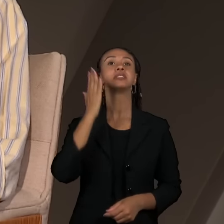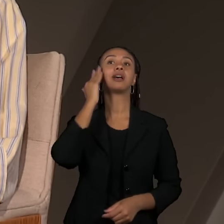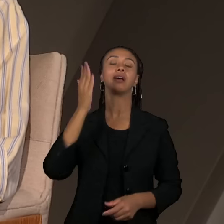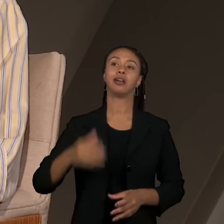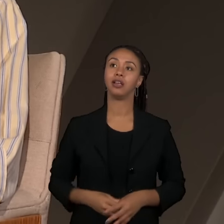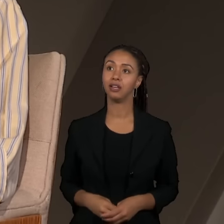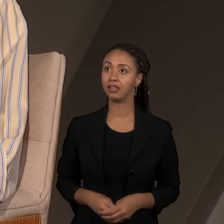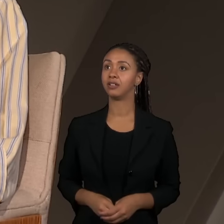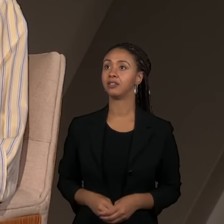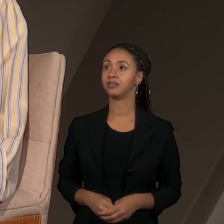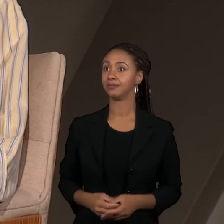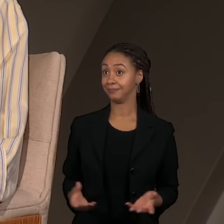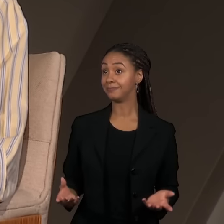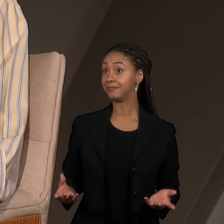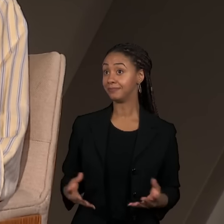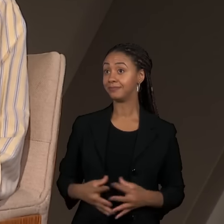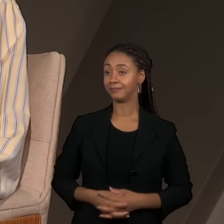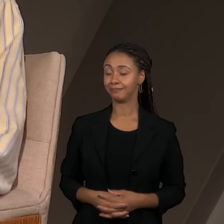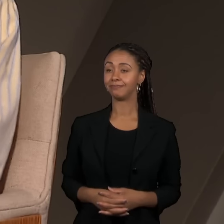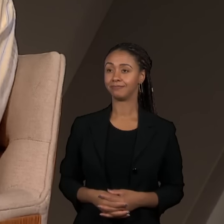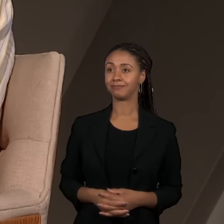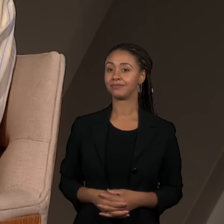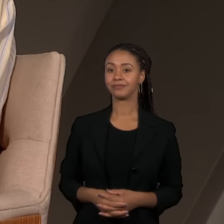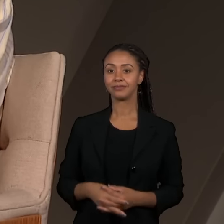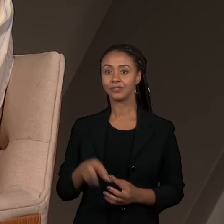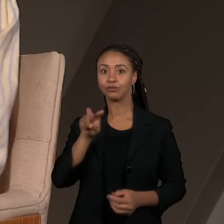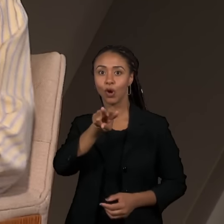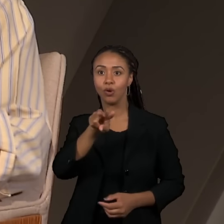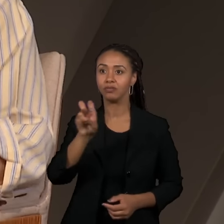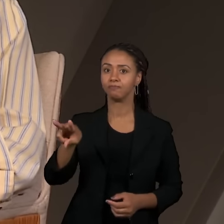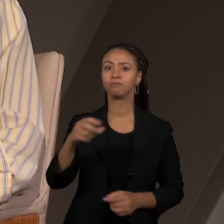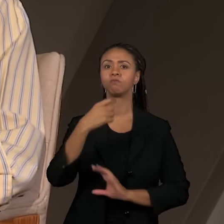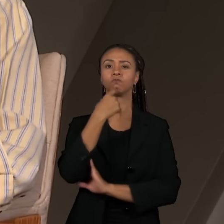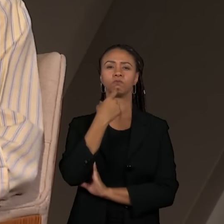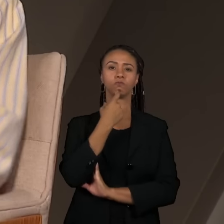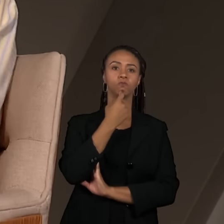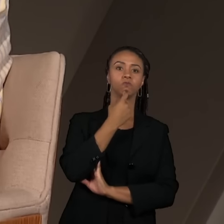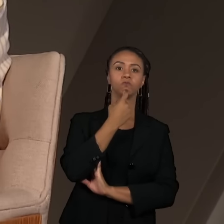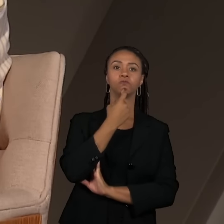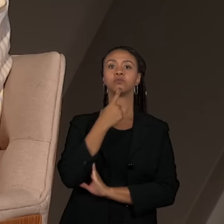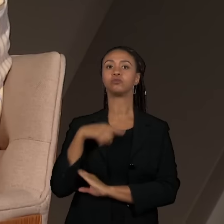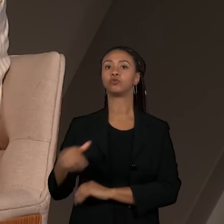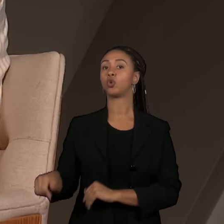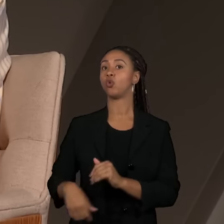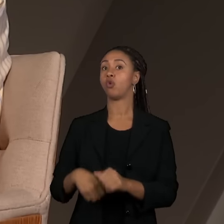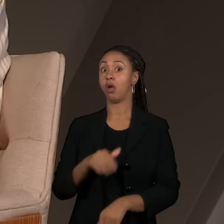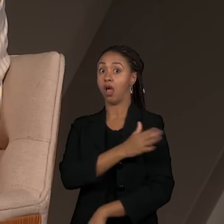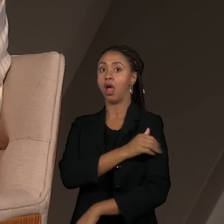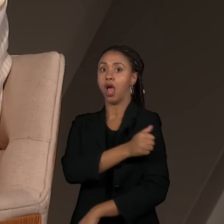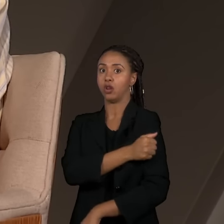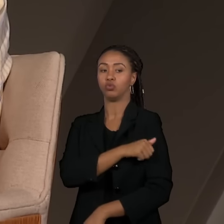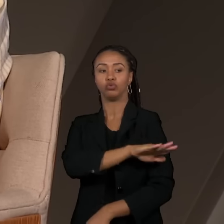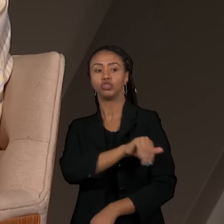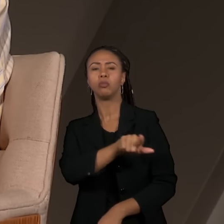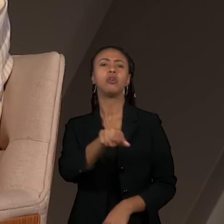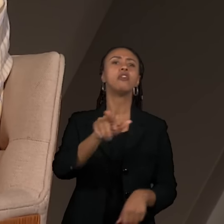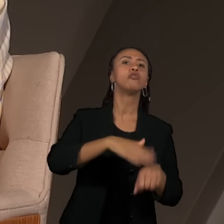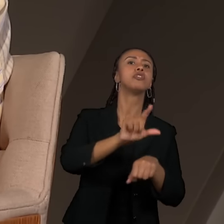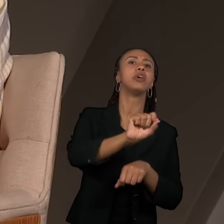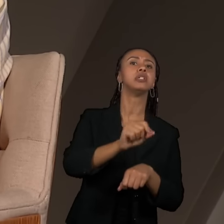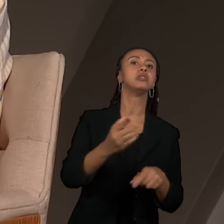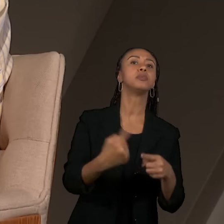produto público né de você poder olhar pro produto né chamar o aluno aqui porque você fez assim dá para fazer de